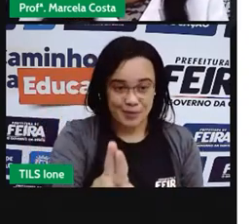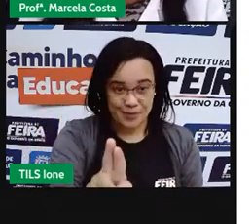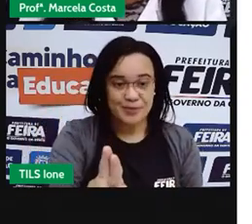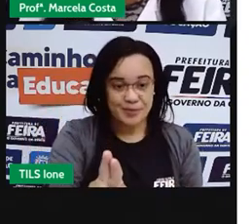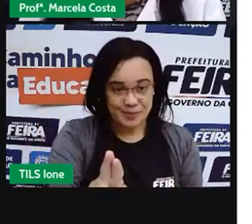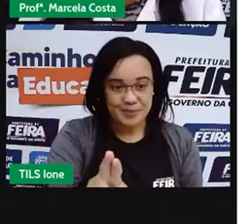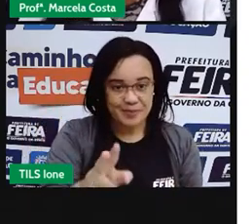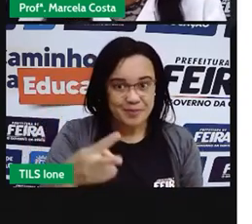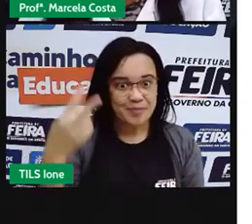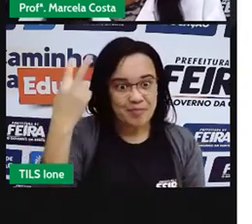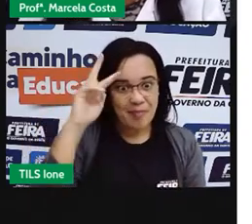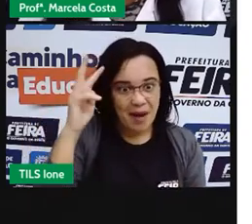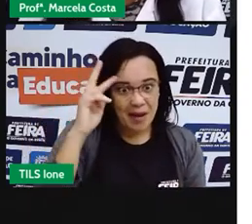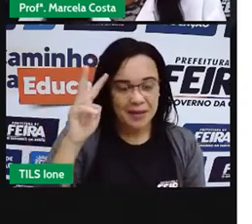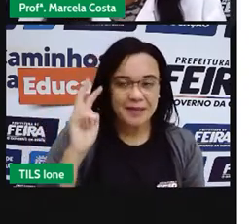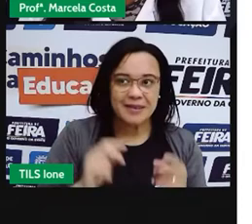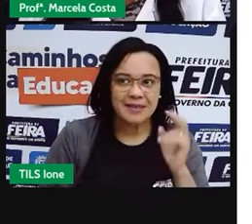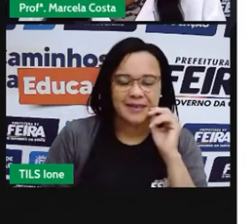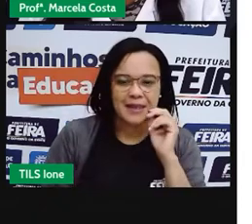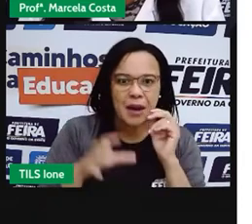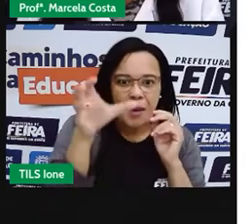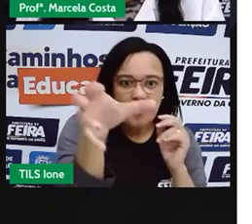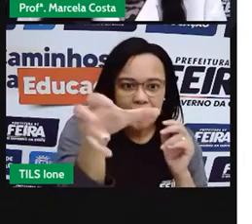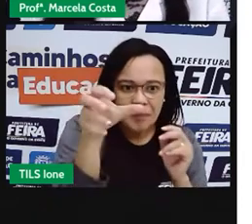na biblioteca pegar o livro.